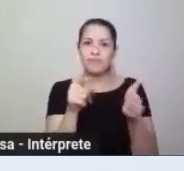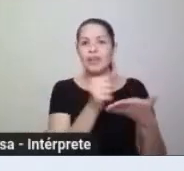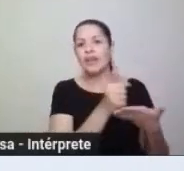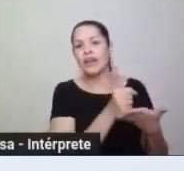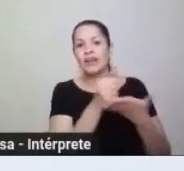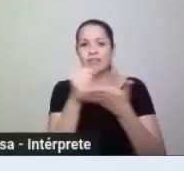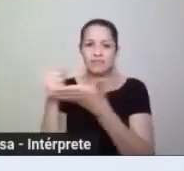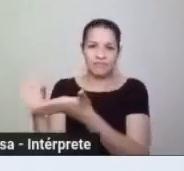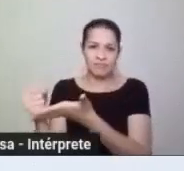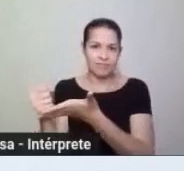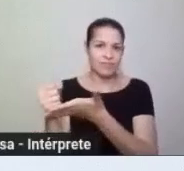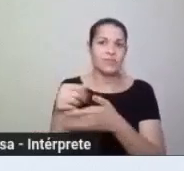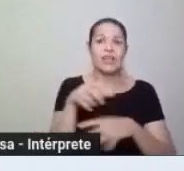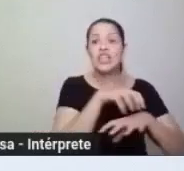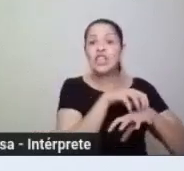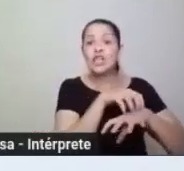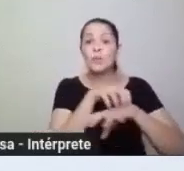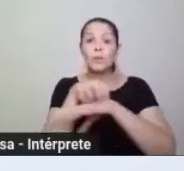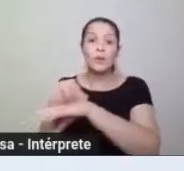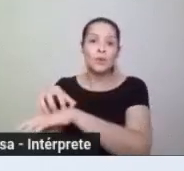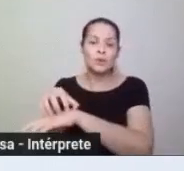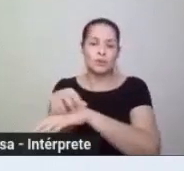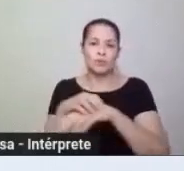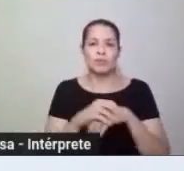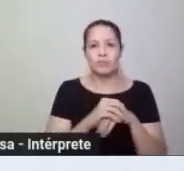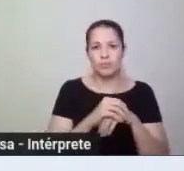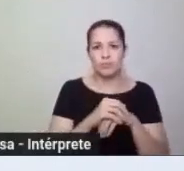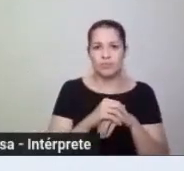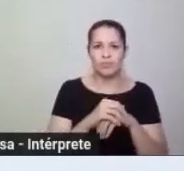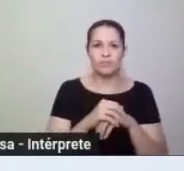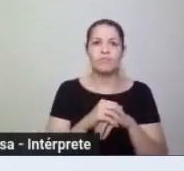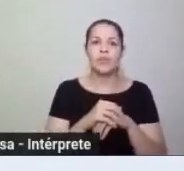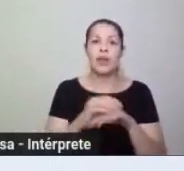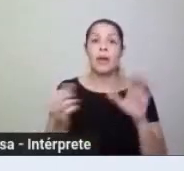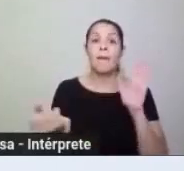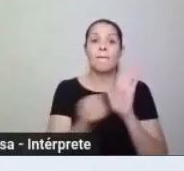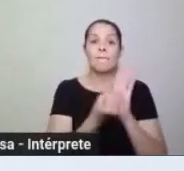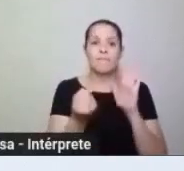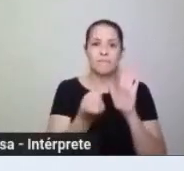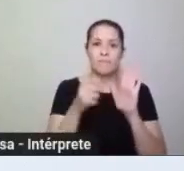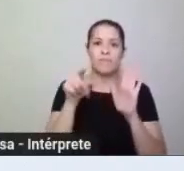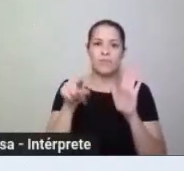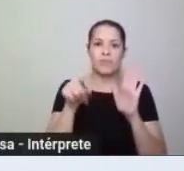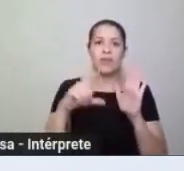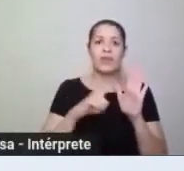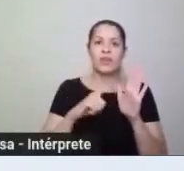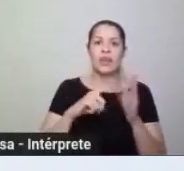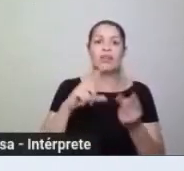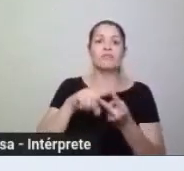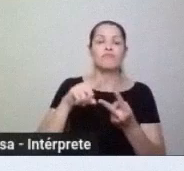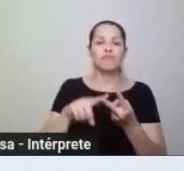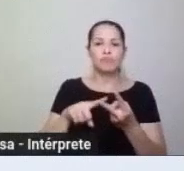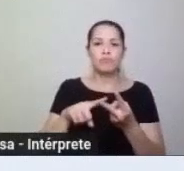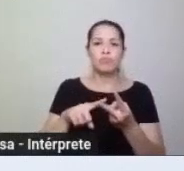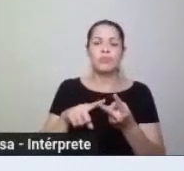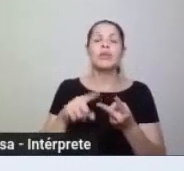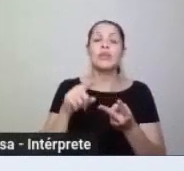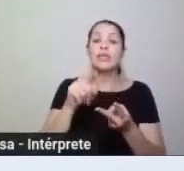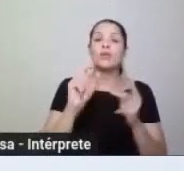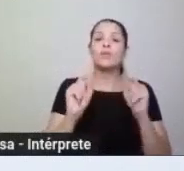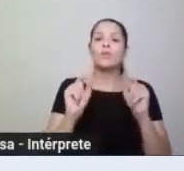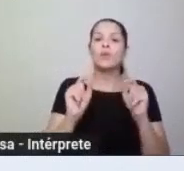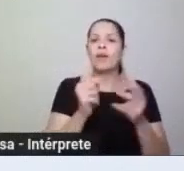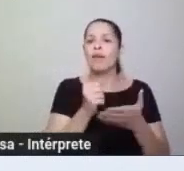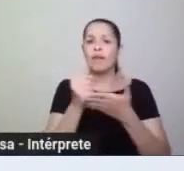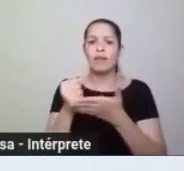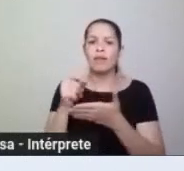né? Ele é um transportador da Boiler, é um duplo acionamento. esse transportador ele é